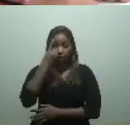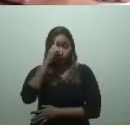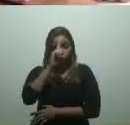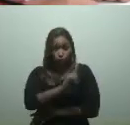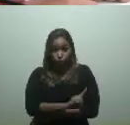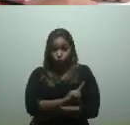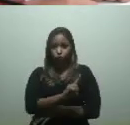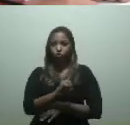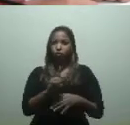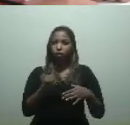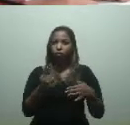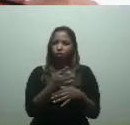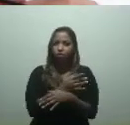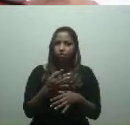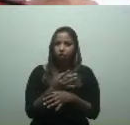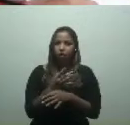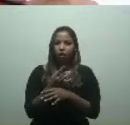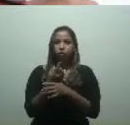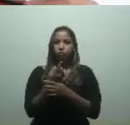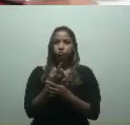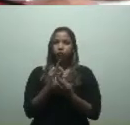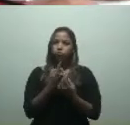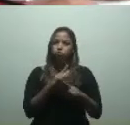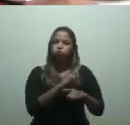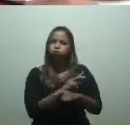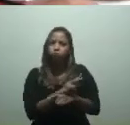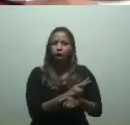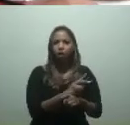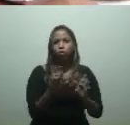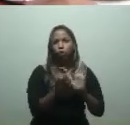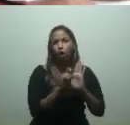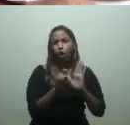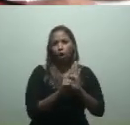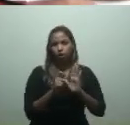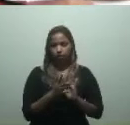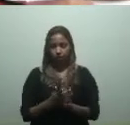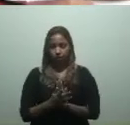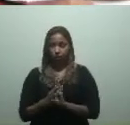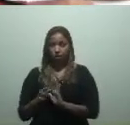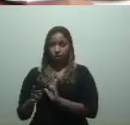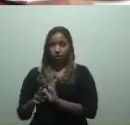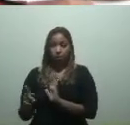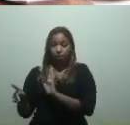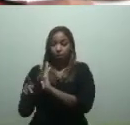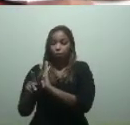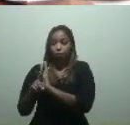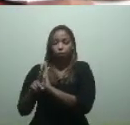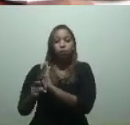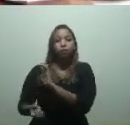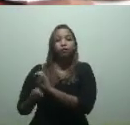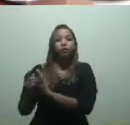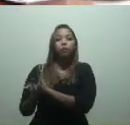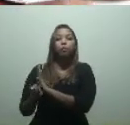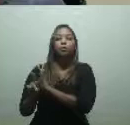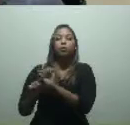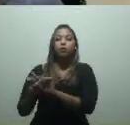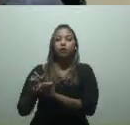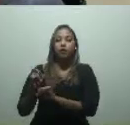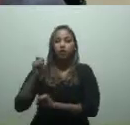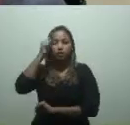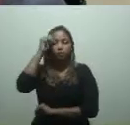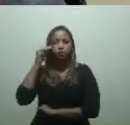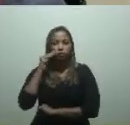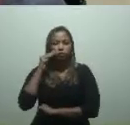de Combate às Drogas. Autor, Poder Legislativo Municipal, vereadora Ana Michele. Em segunda discussão, em